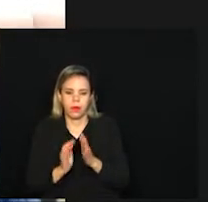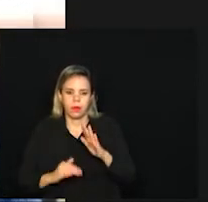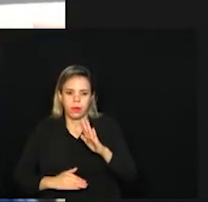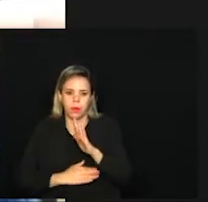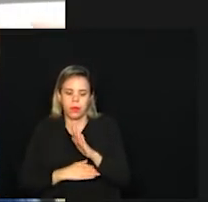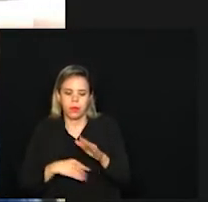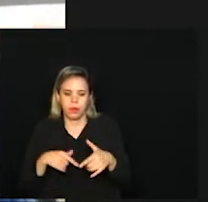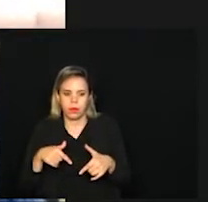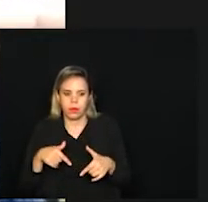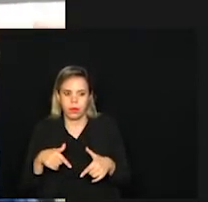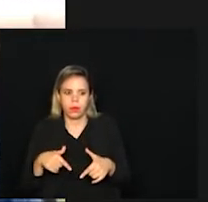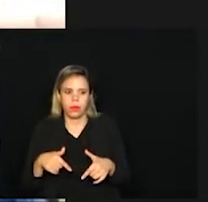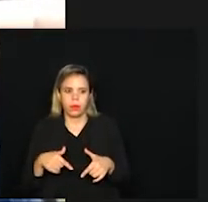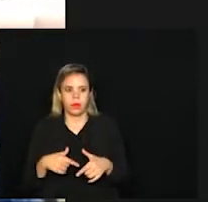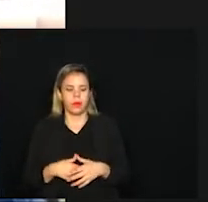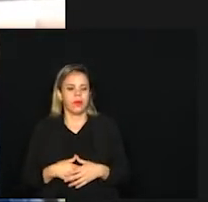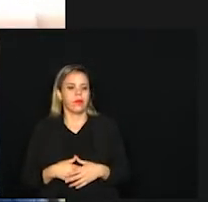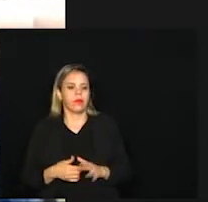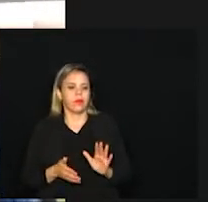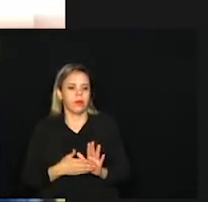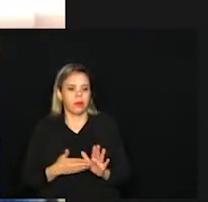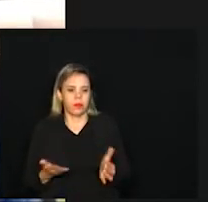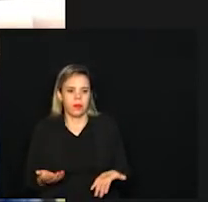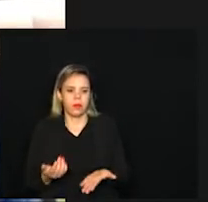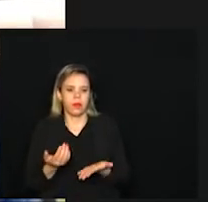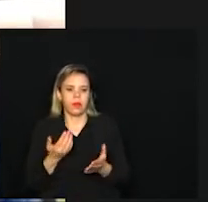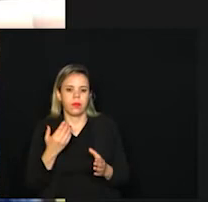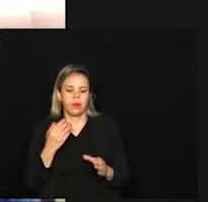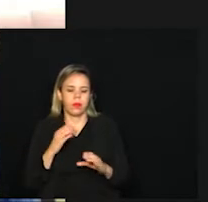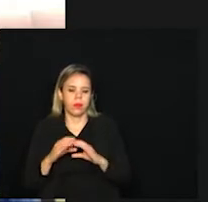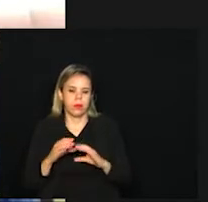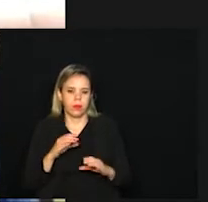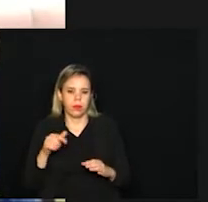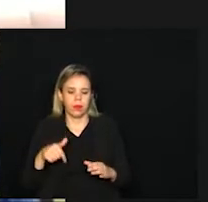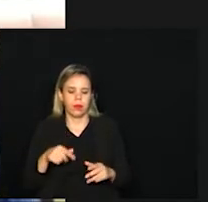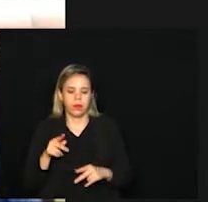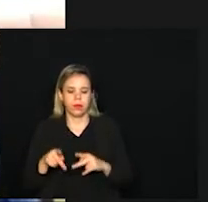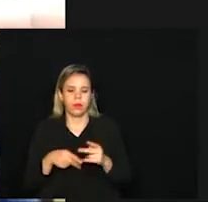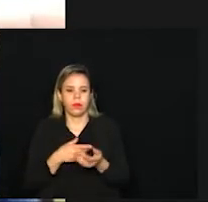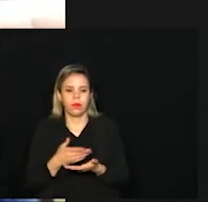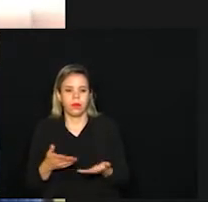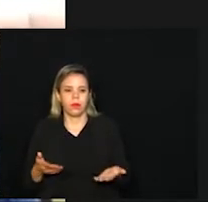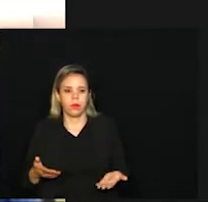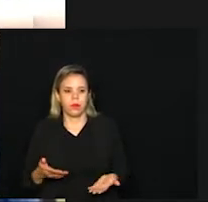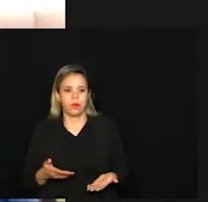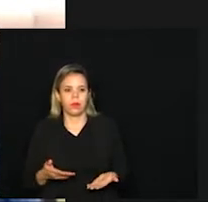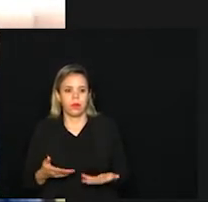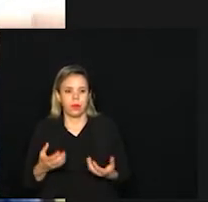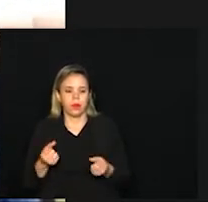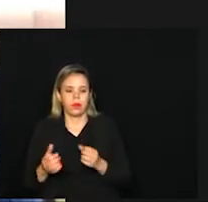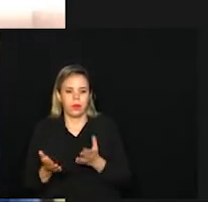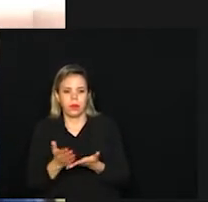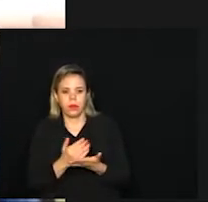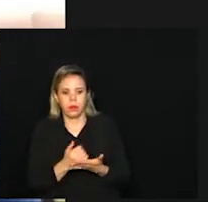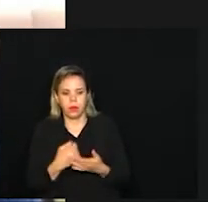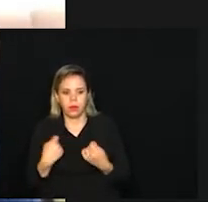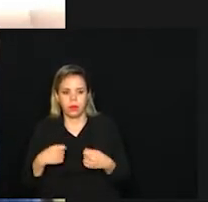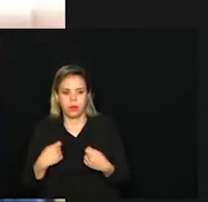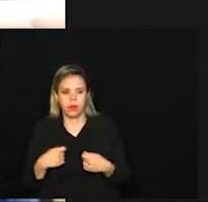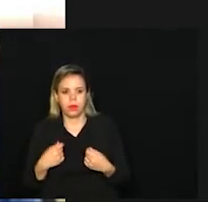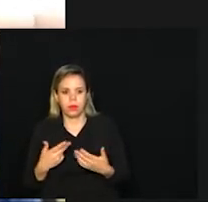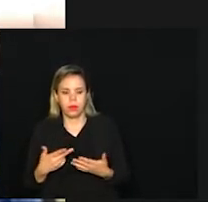Câmara Municipal Estamos nos propondo as esse ouvido daquela população é colhendo as